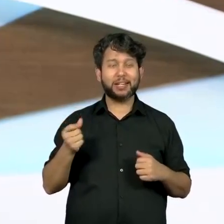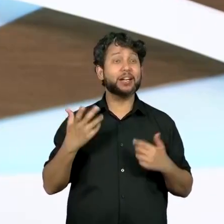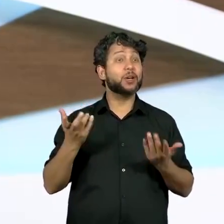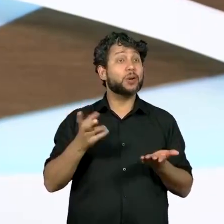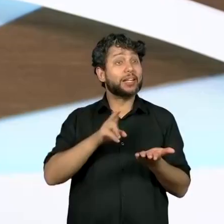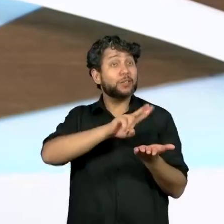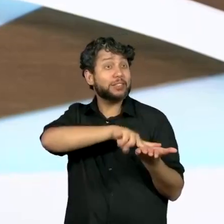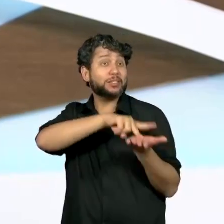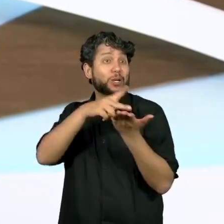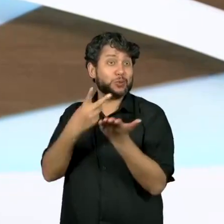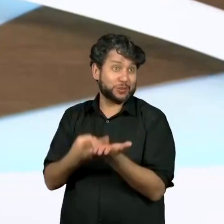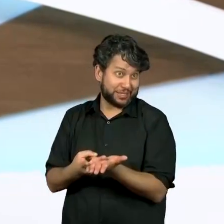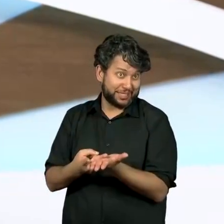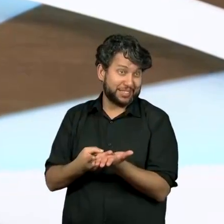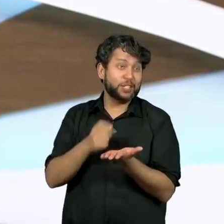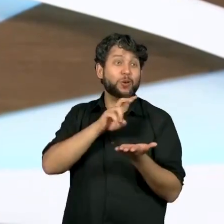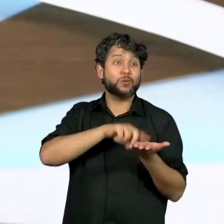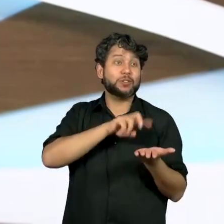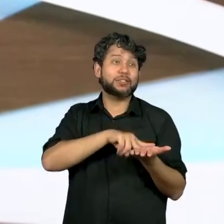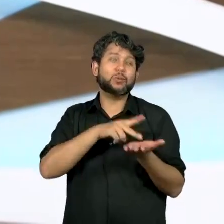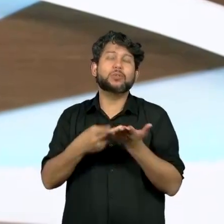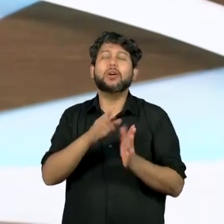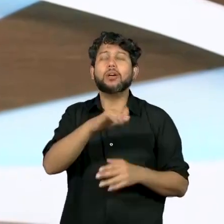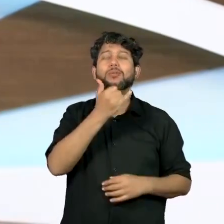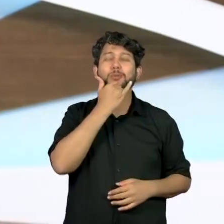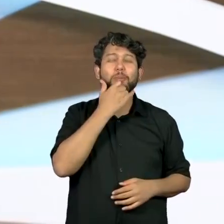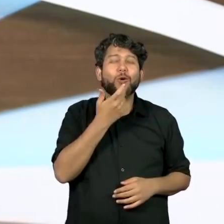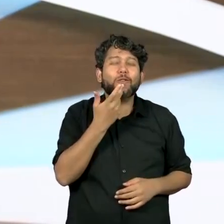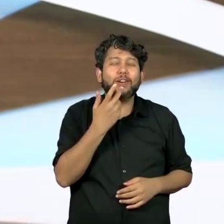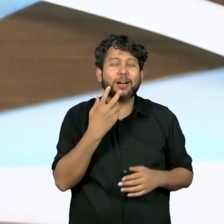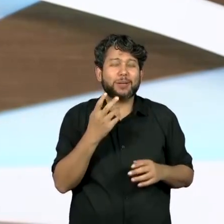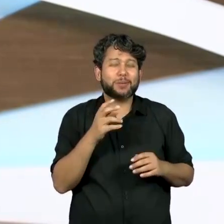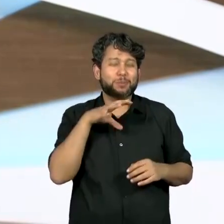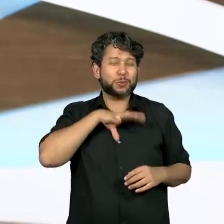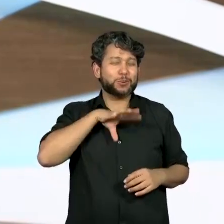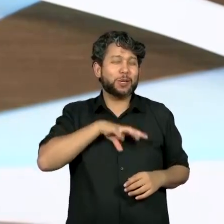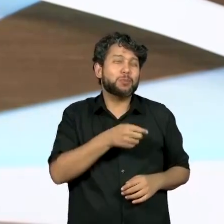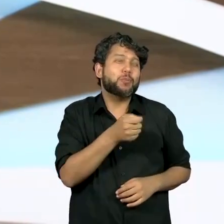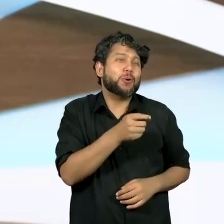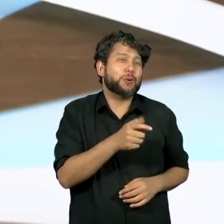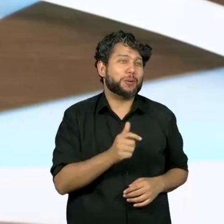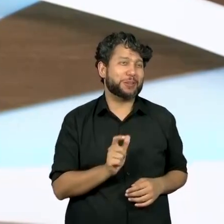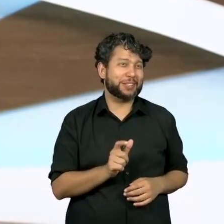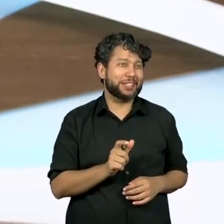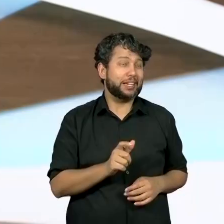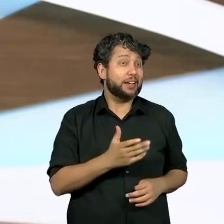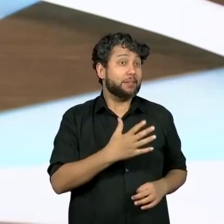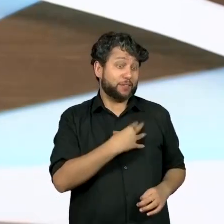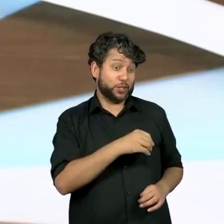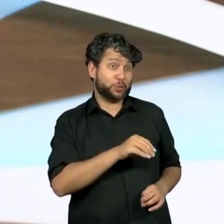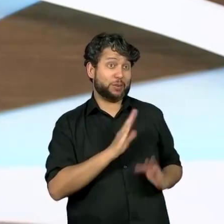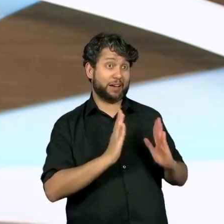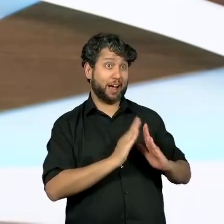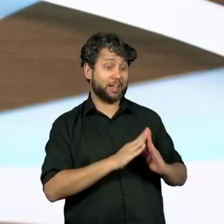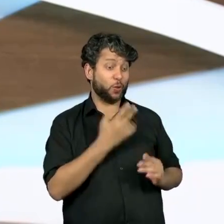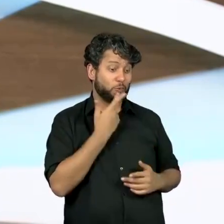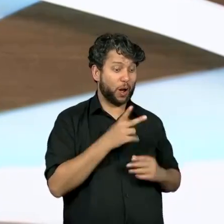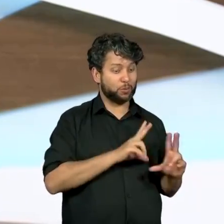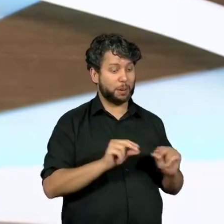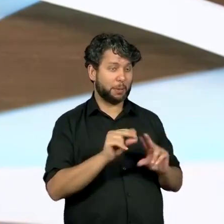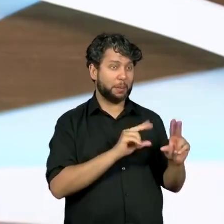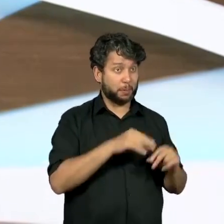a tradução, obrigada. Sabes que eu falo raramente português, eu só falo português com as minhas crianças. E